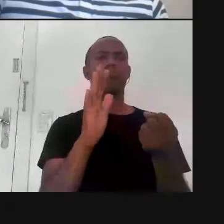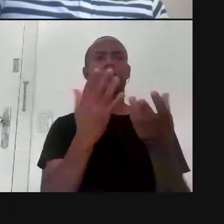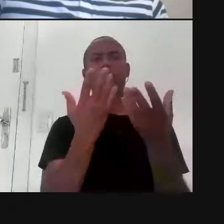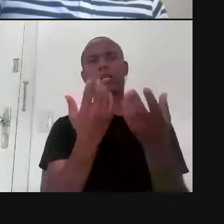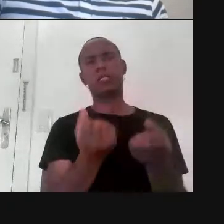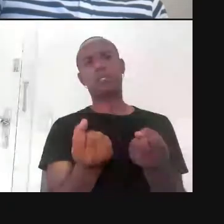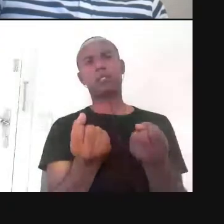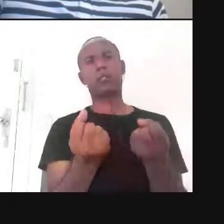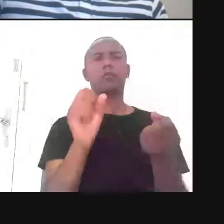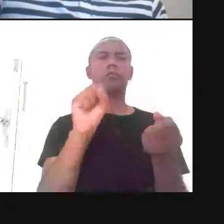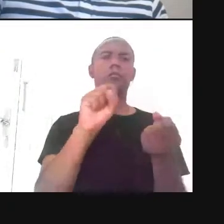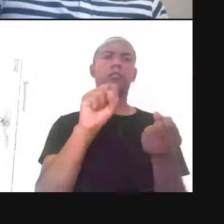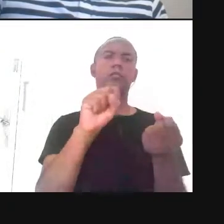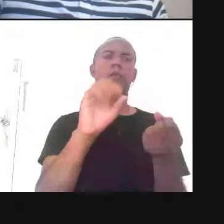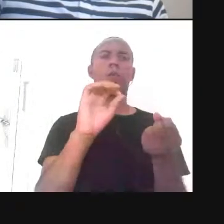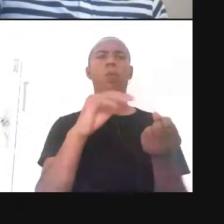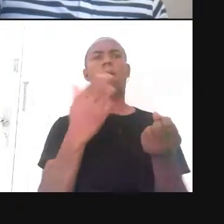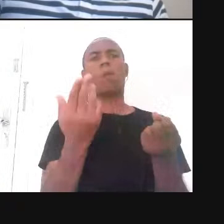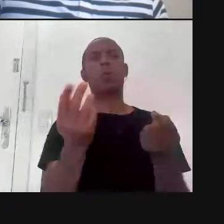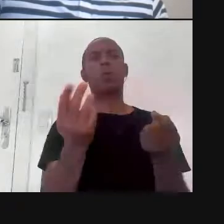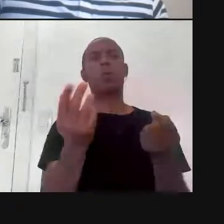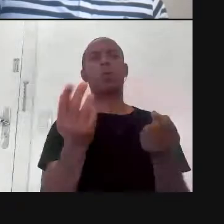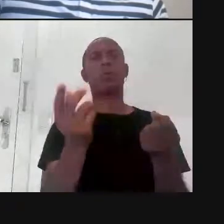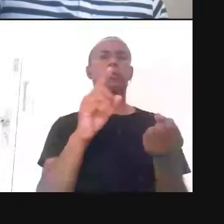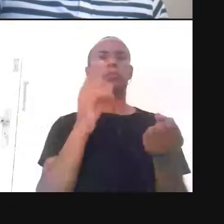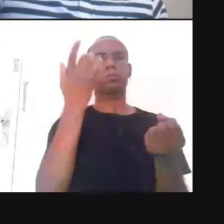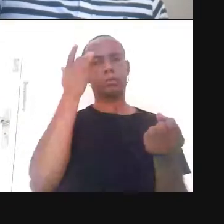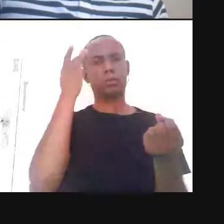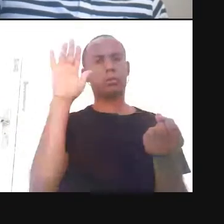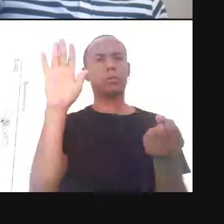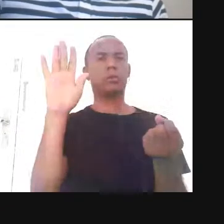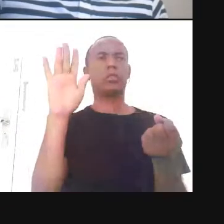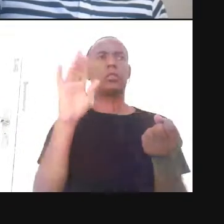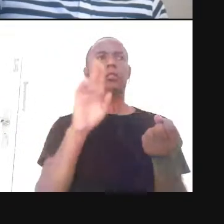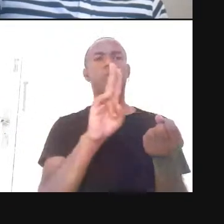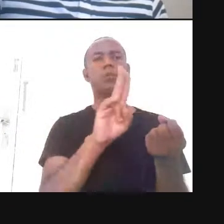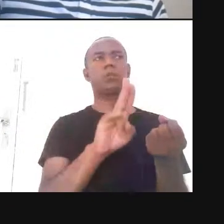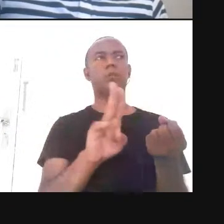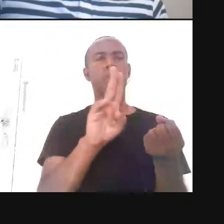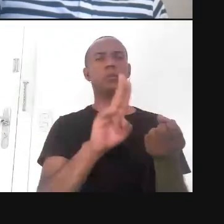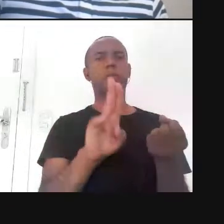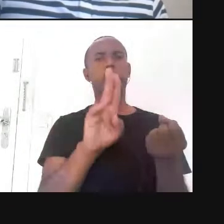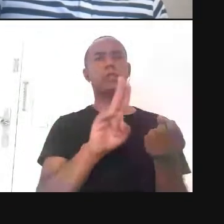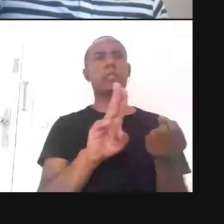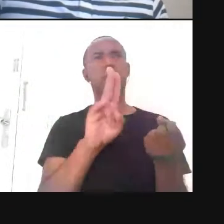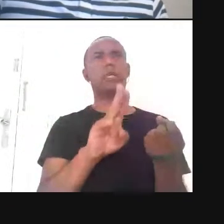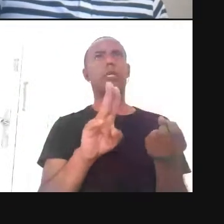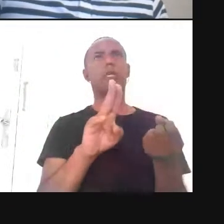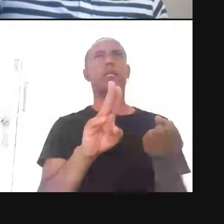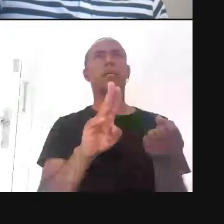de, ao usarmos um determinado conceito para